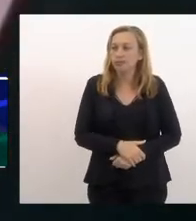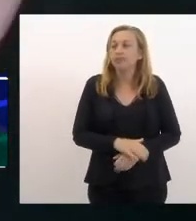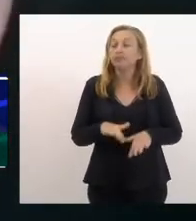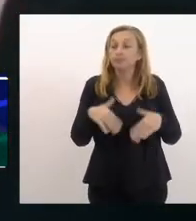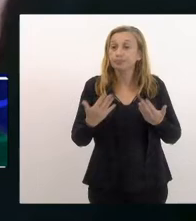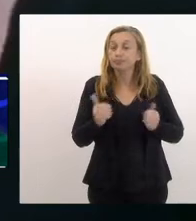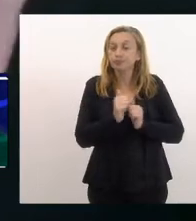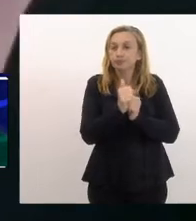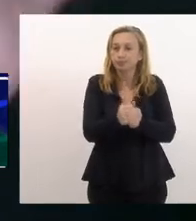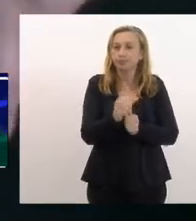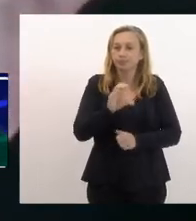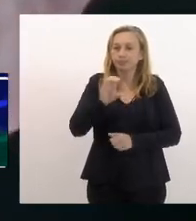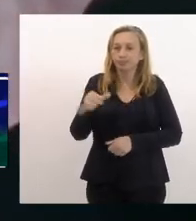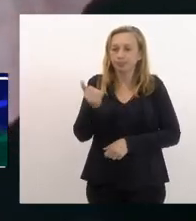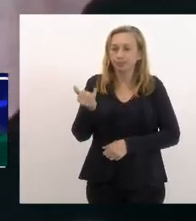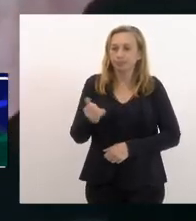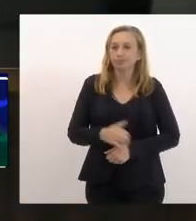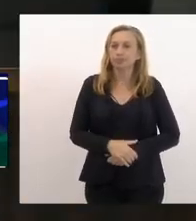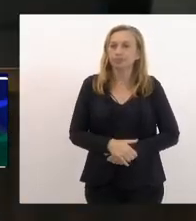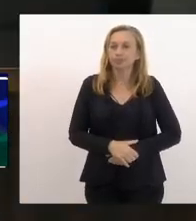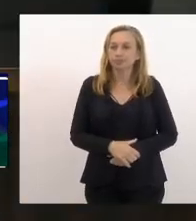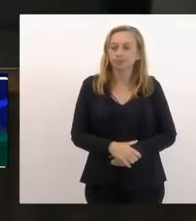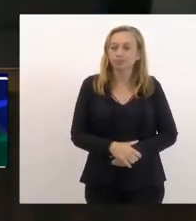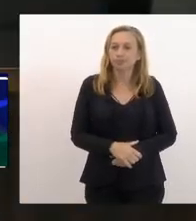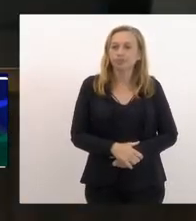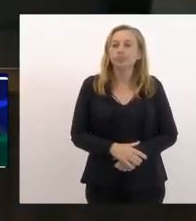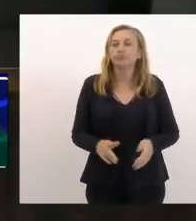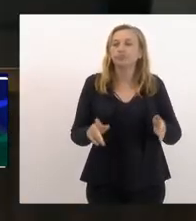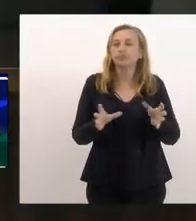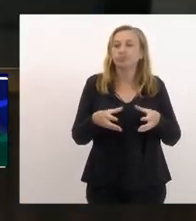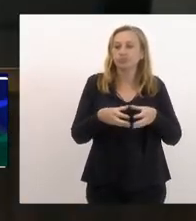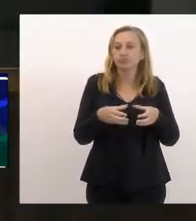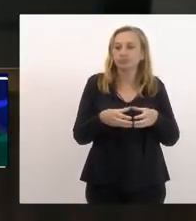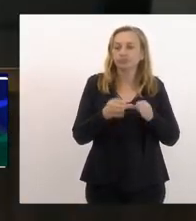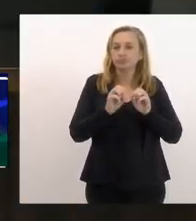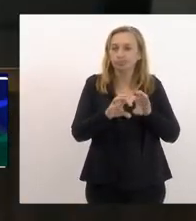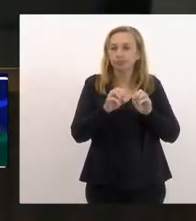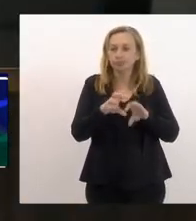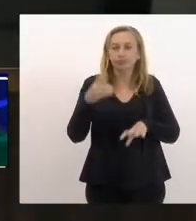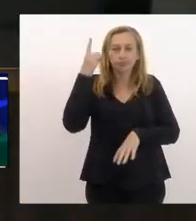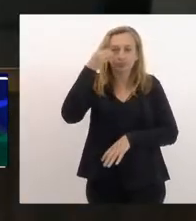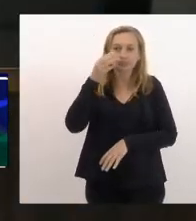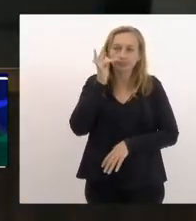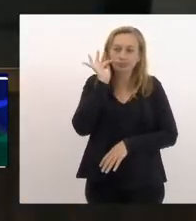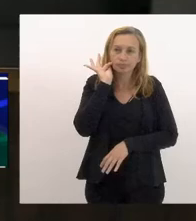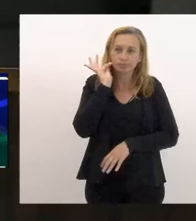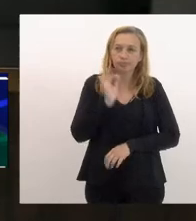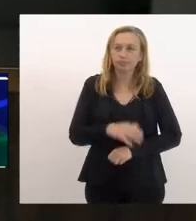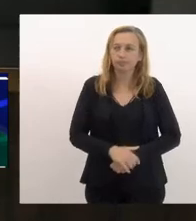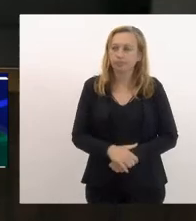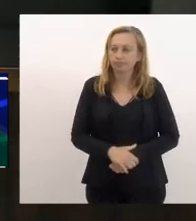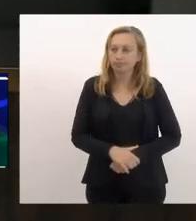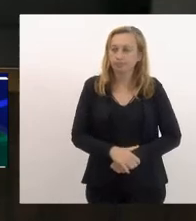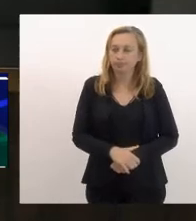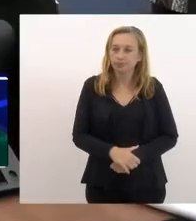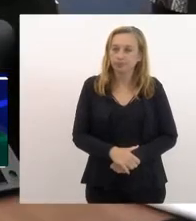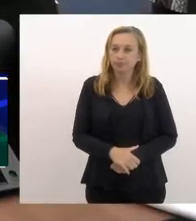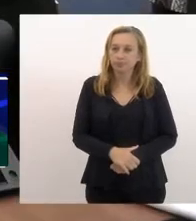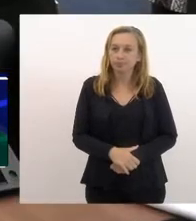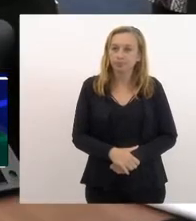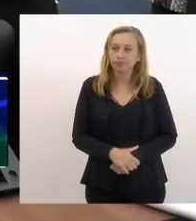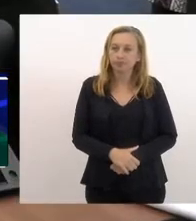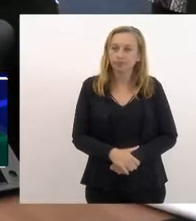Então, acompanhamos a CCJ. Pela Comissão de Educação, deputado Flávio Serafini.